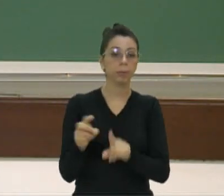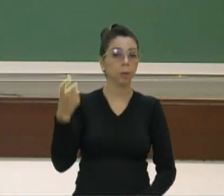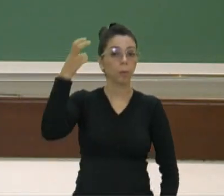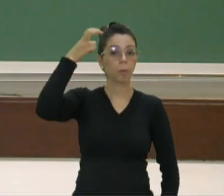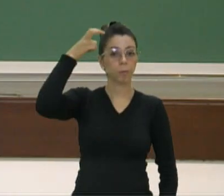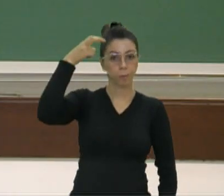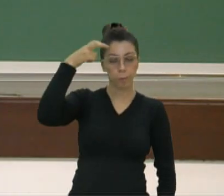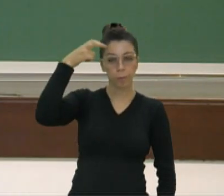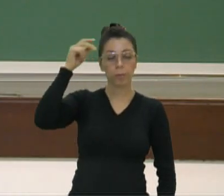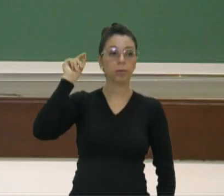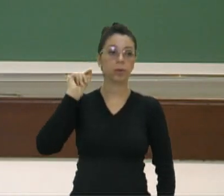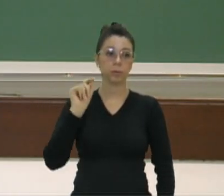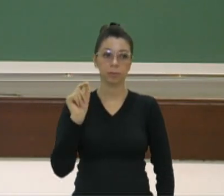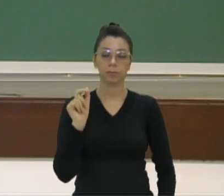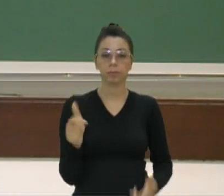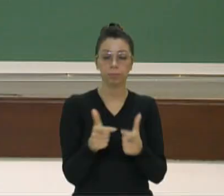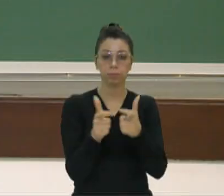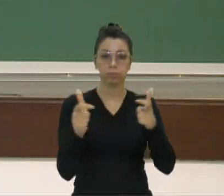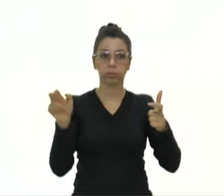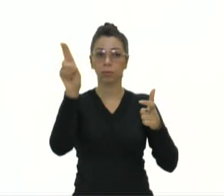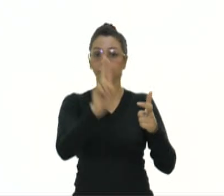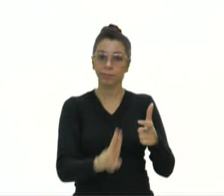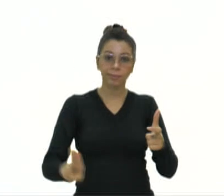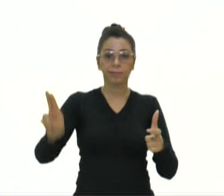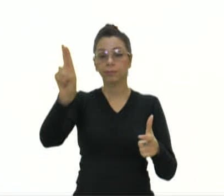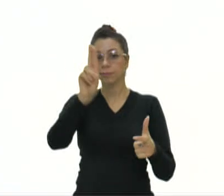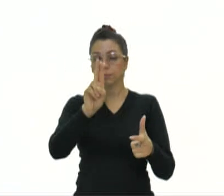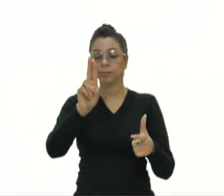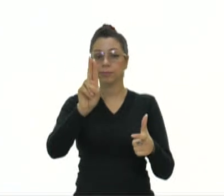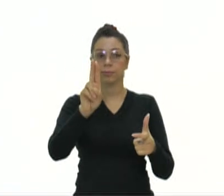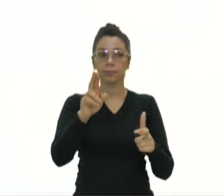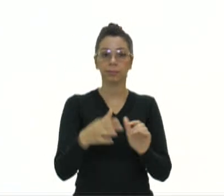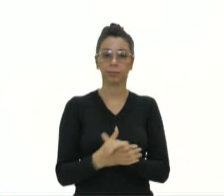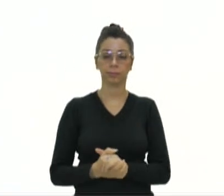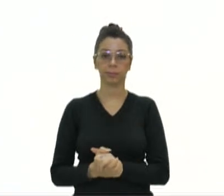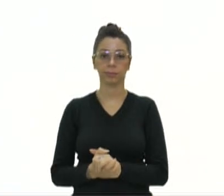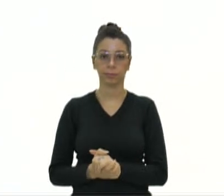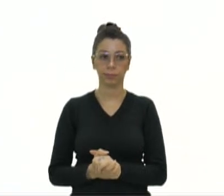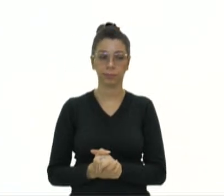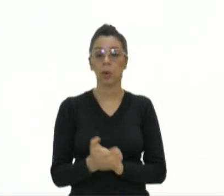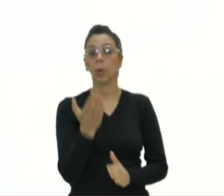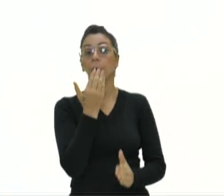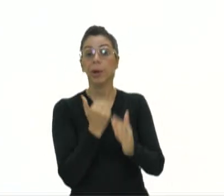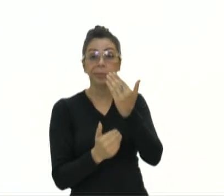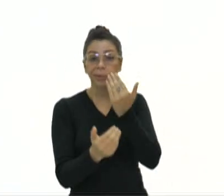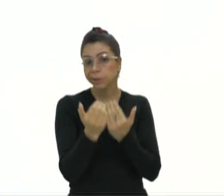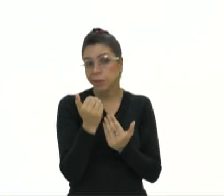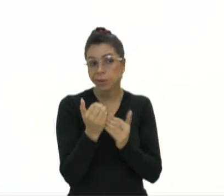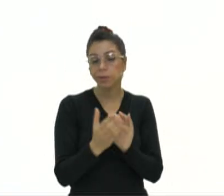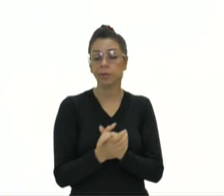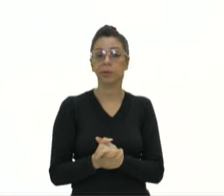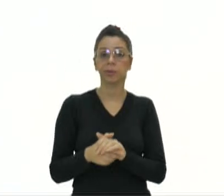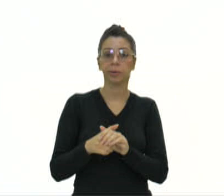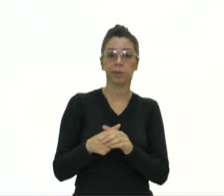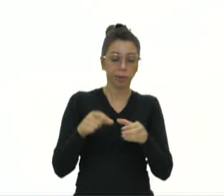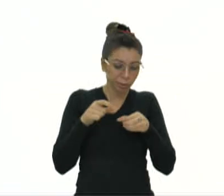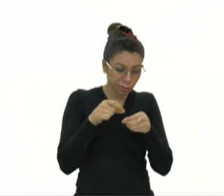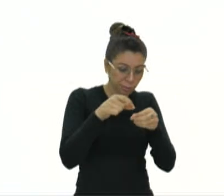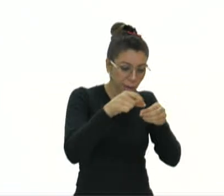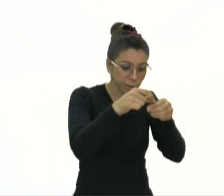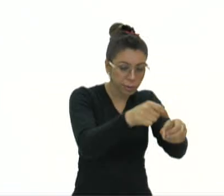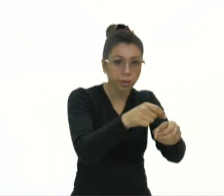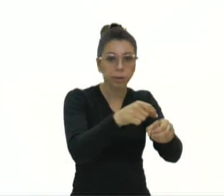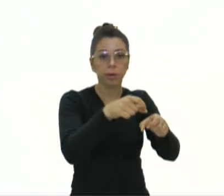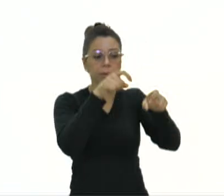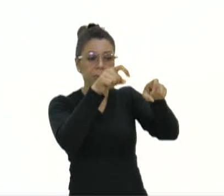interfere na paisagem é a dimensão de utilização da base de nossa alimentação, então plantio,